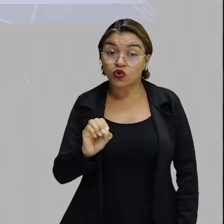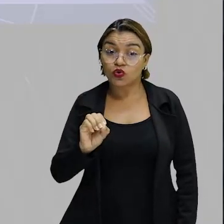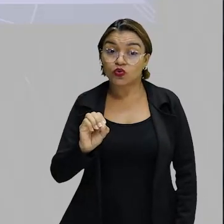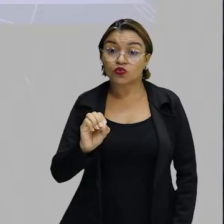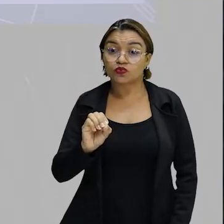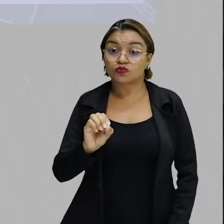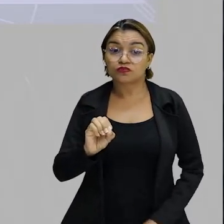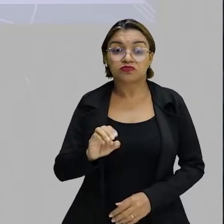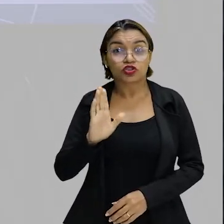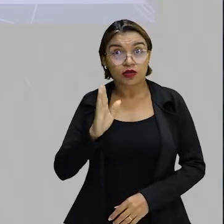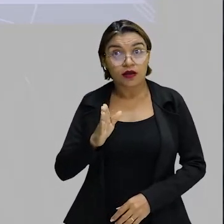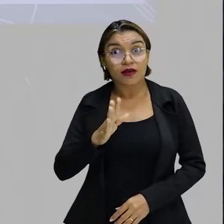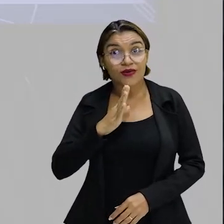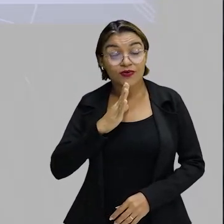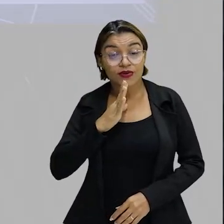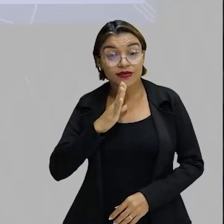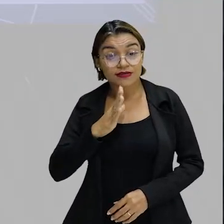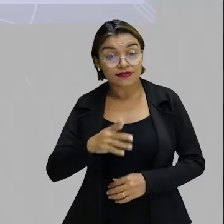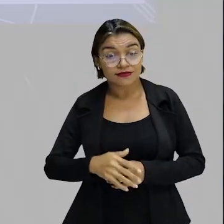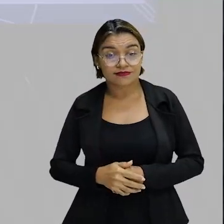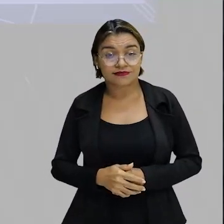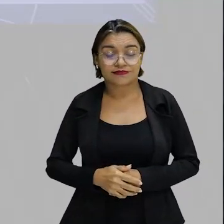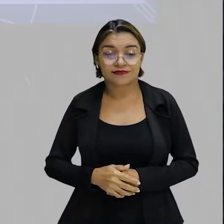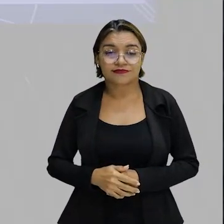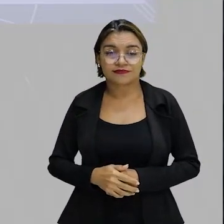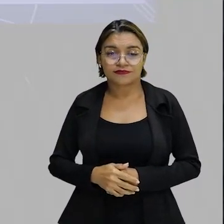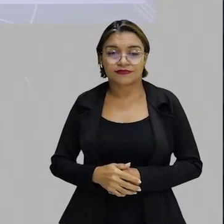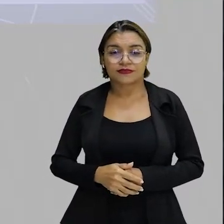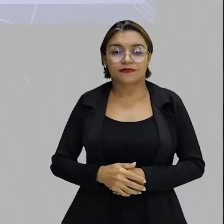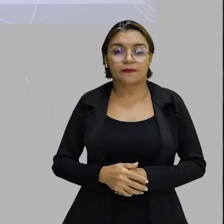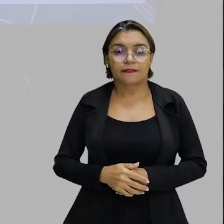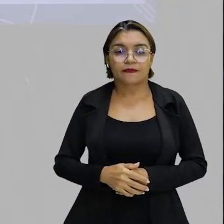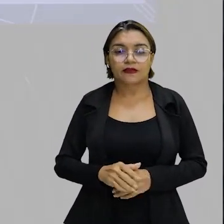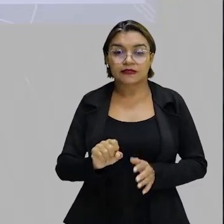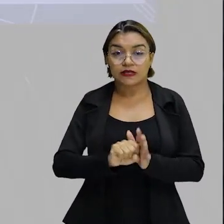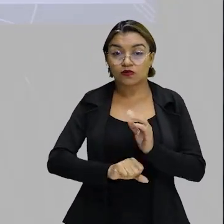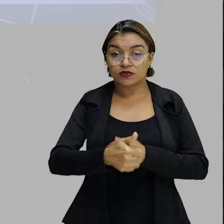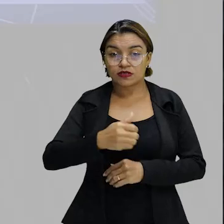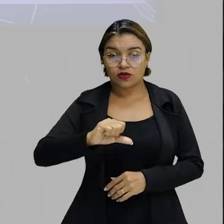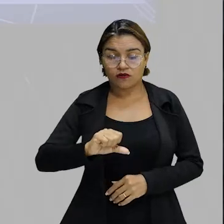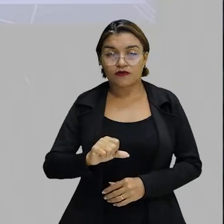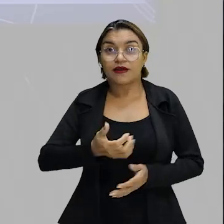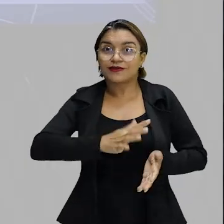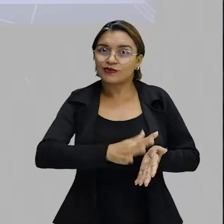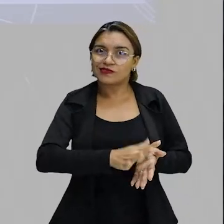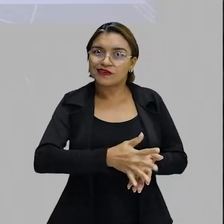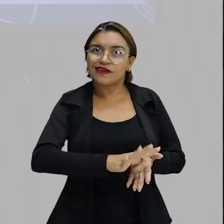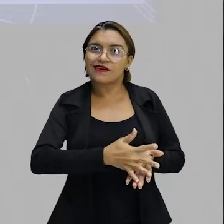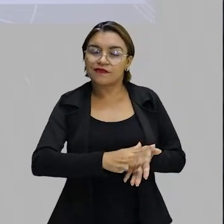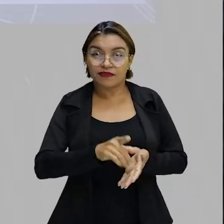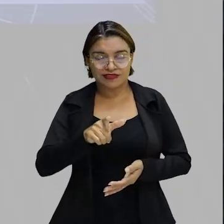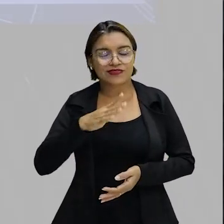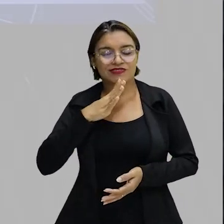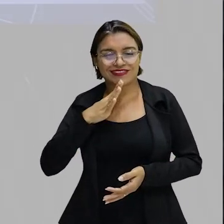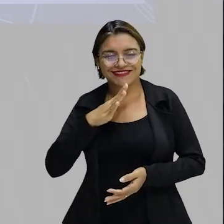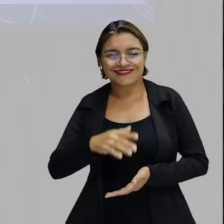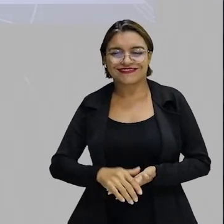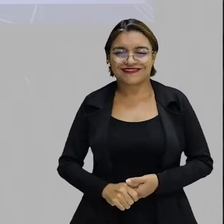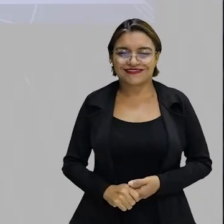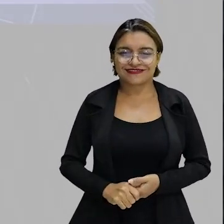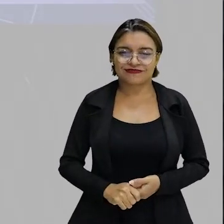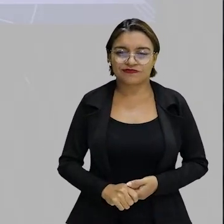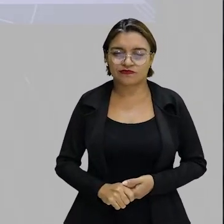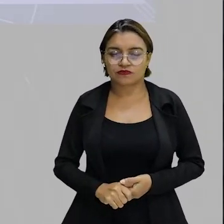choro? Pois é, olha de onde vem. O samba você conhece,